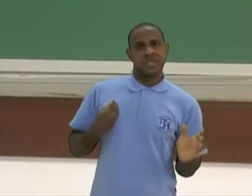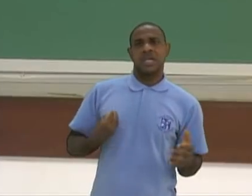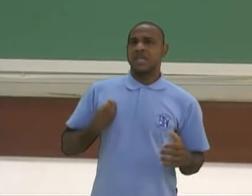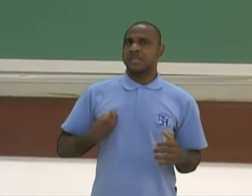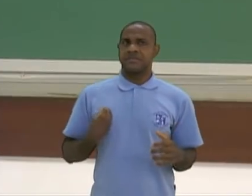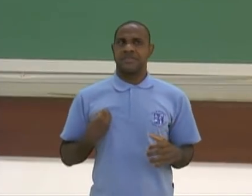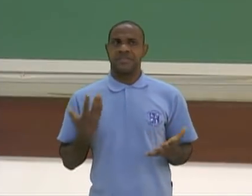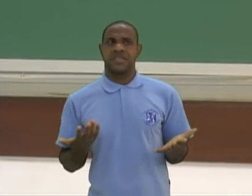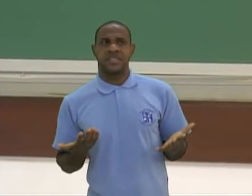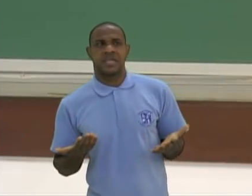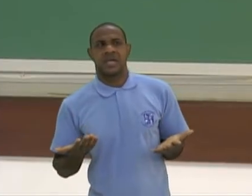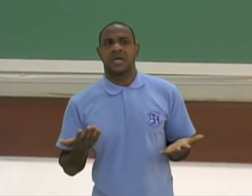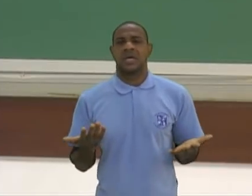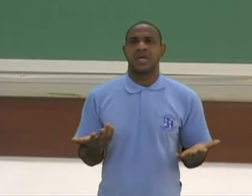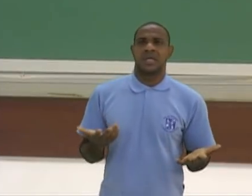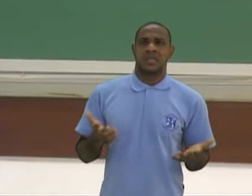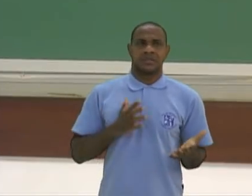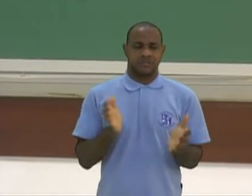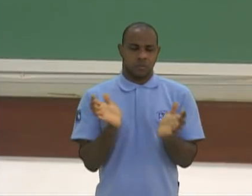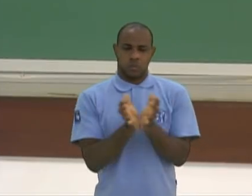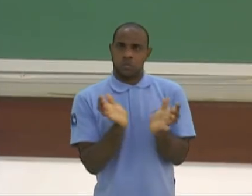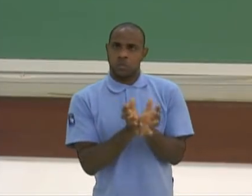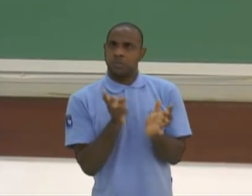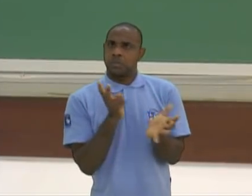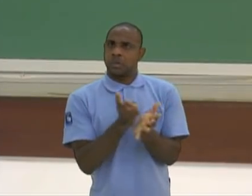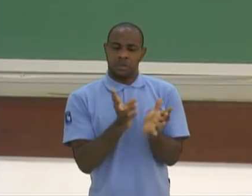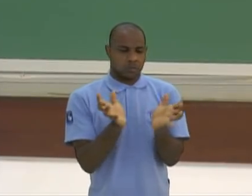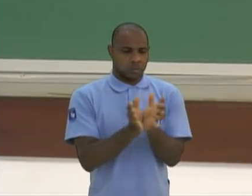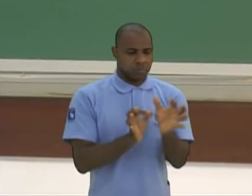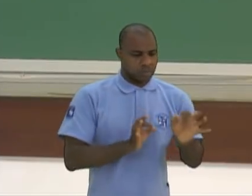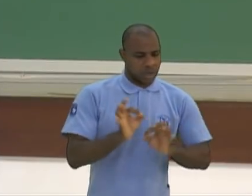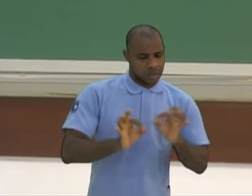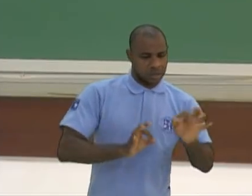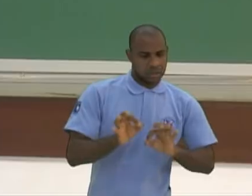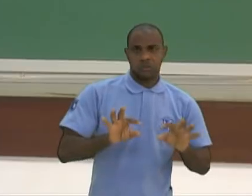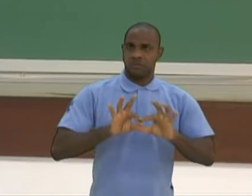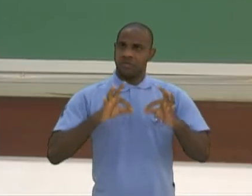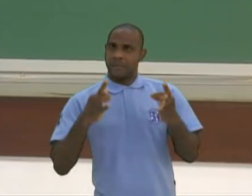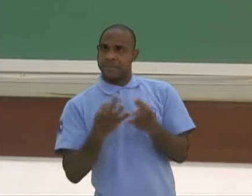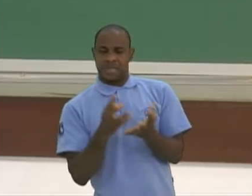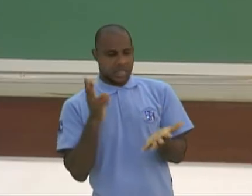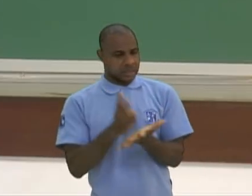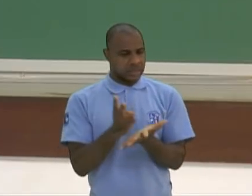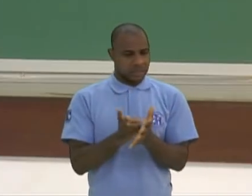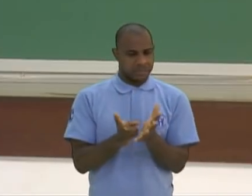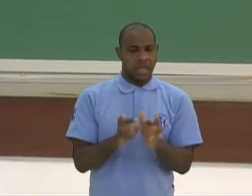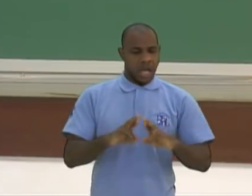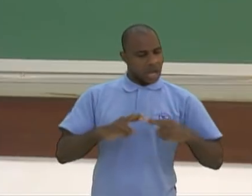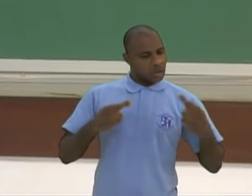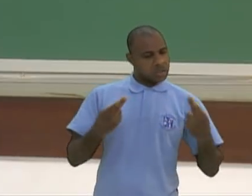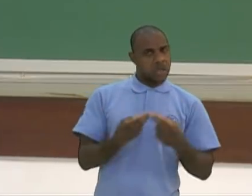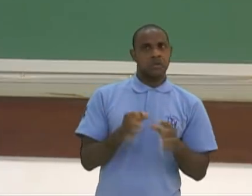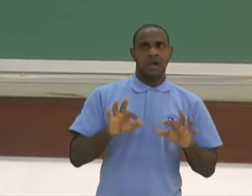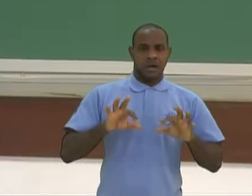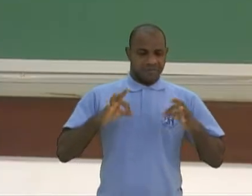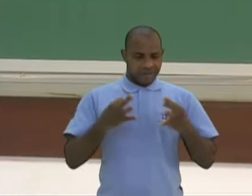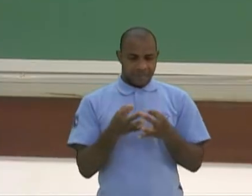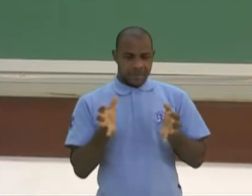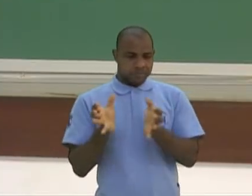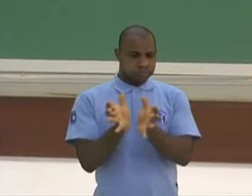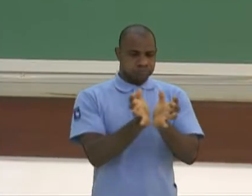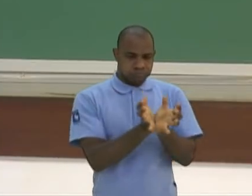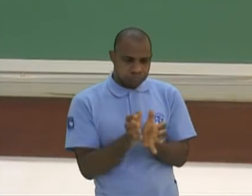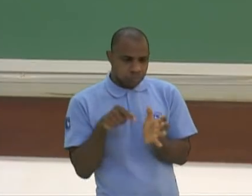tribal, em clãs, eles davam uma organização de famílias, a reunião dessas famílias, o conjunto